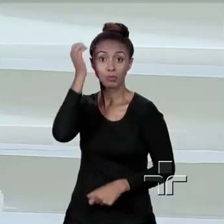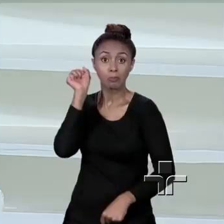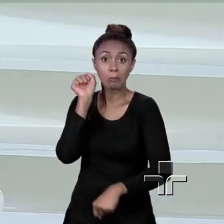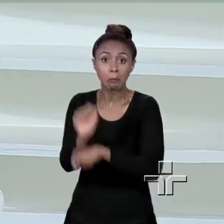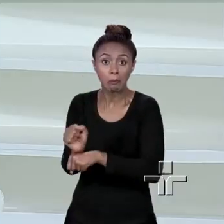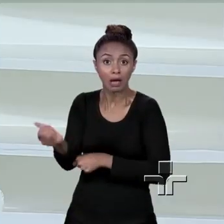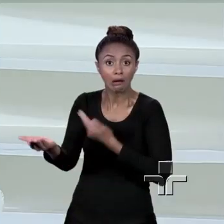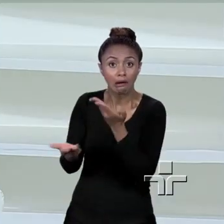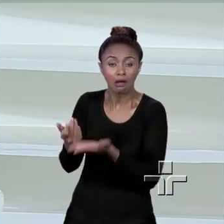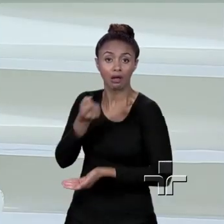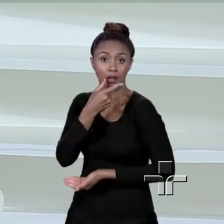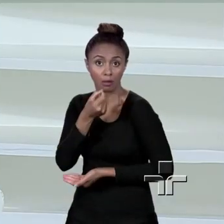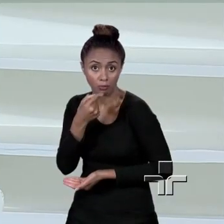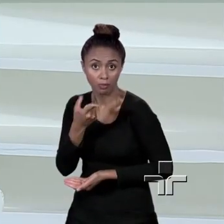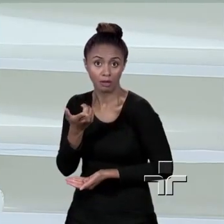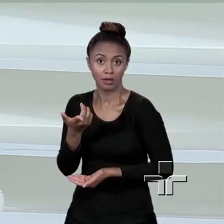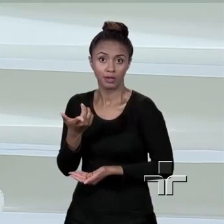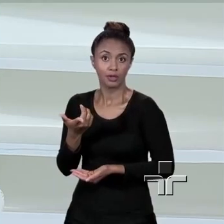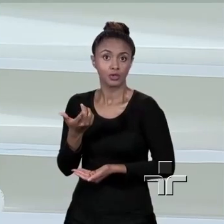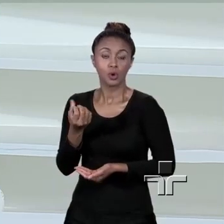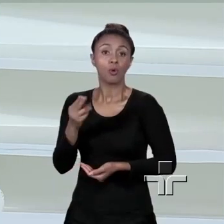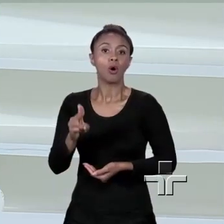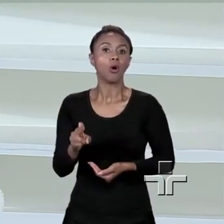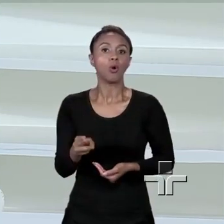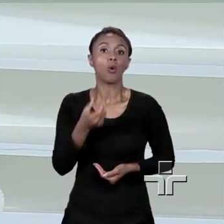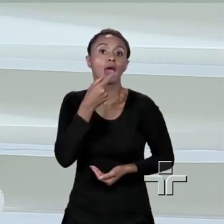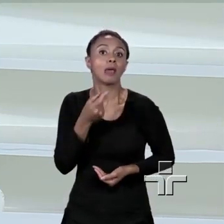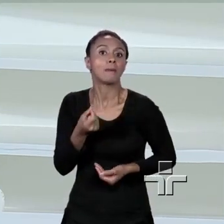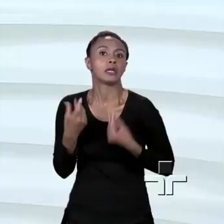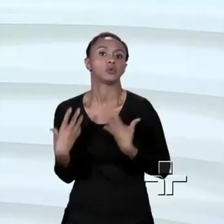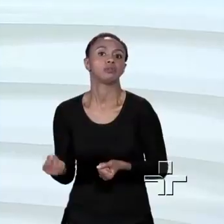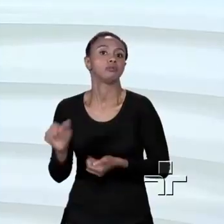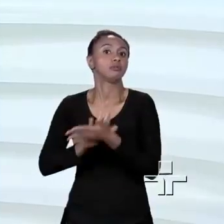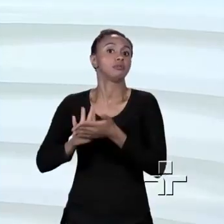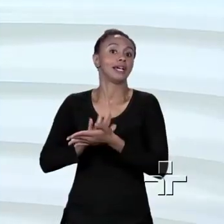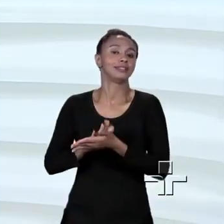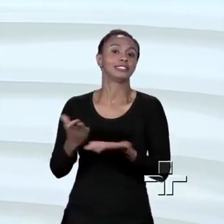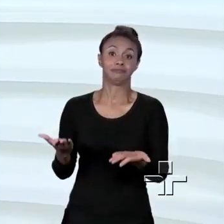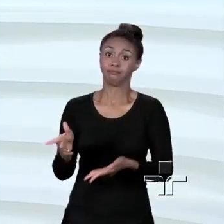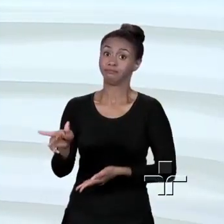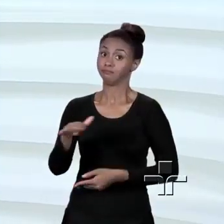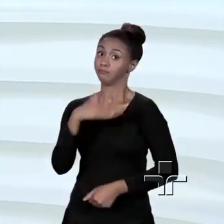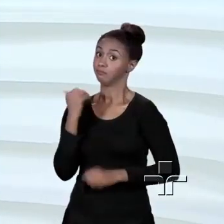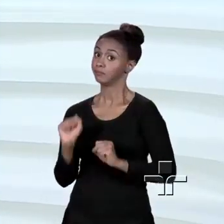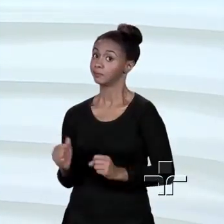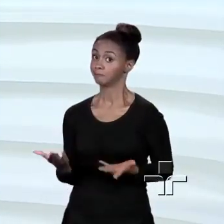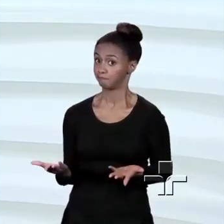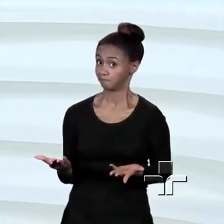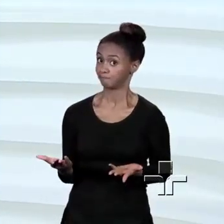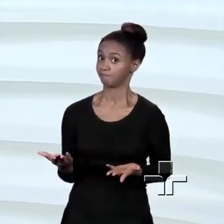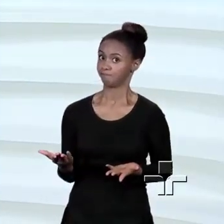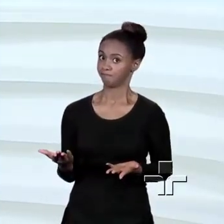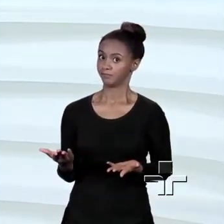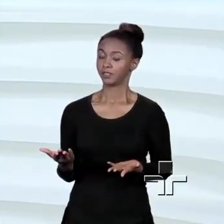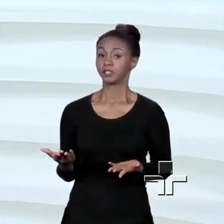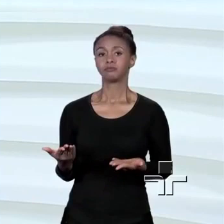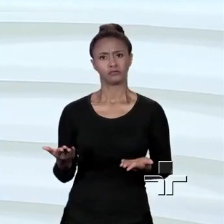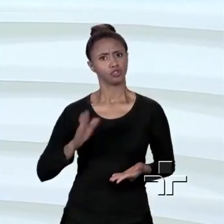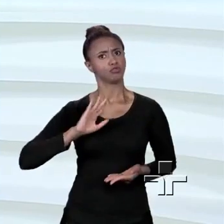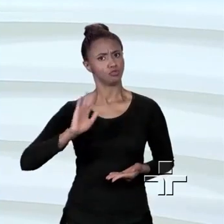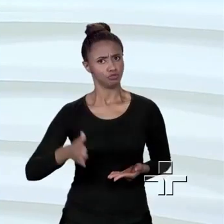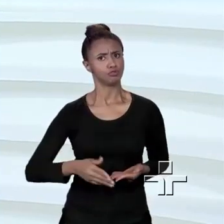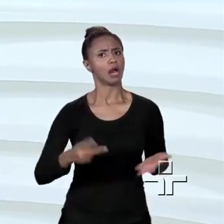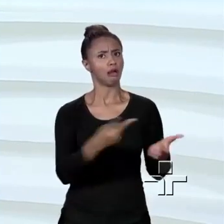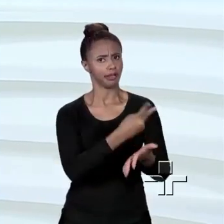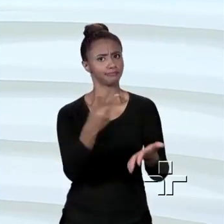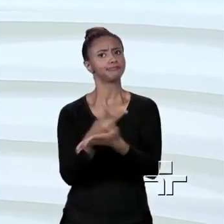o uso de uma medicação ou não recebe essa medicação, ela morre. E a gente teve muitos casos